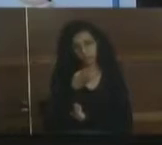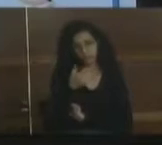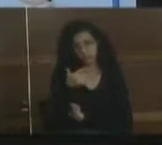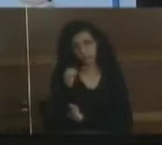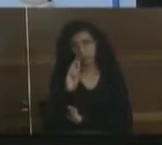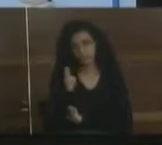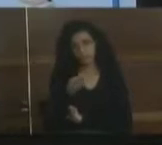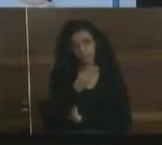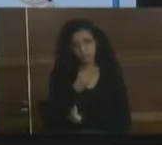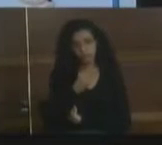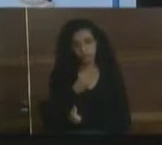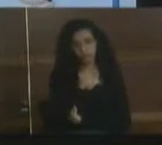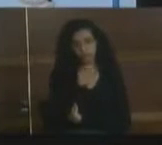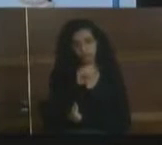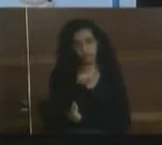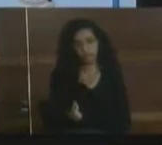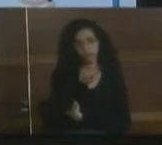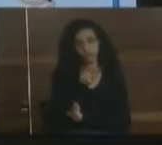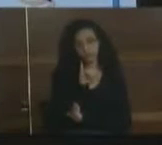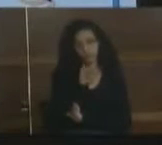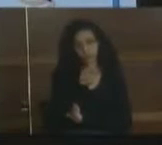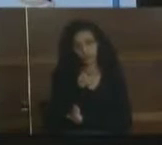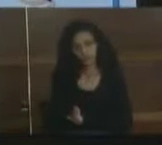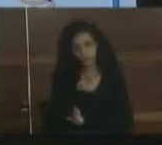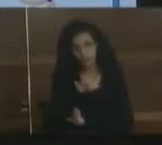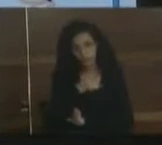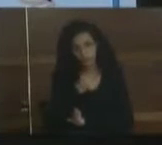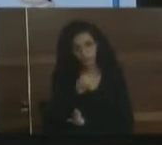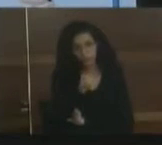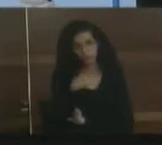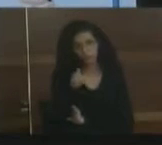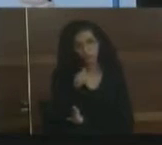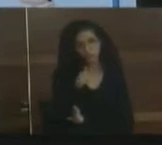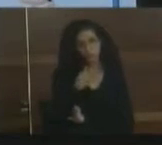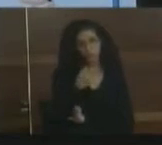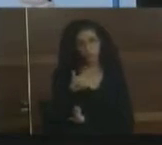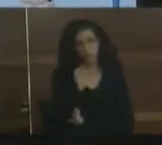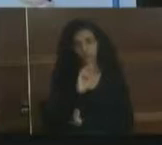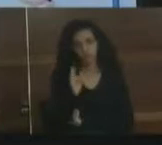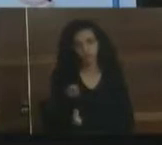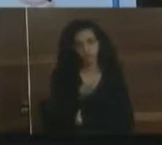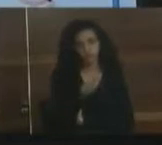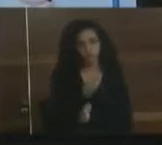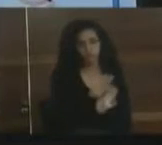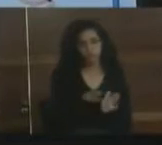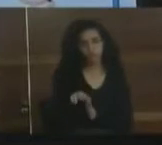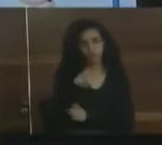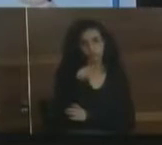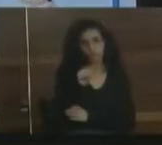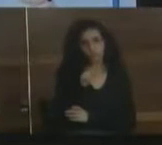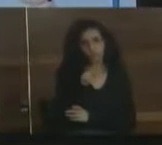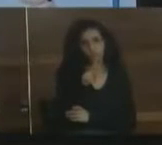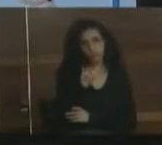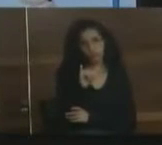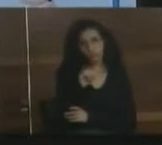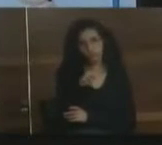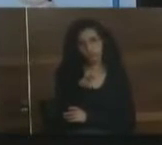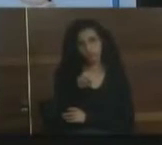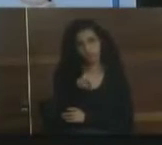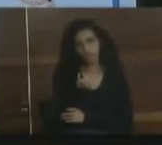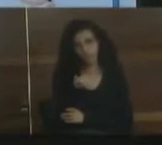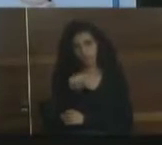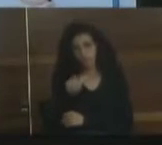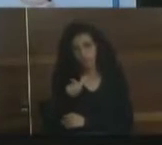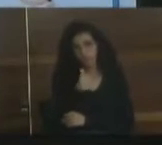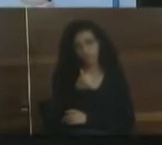receitas contribuição 42 milhões receita patrimonial 128 milhões receita de